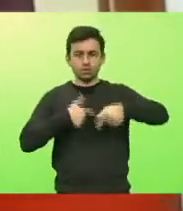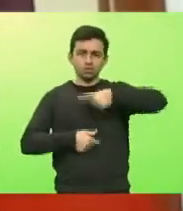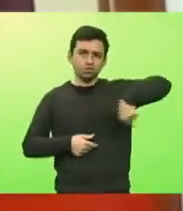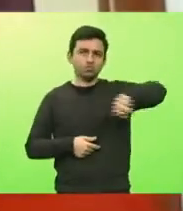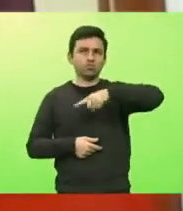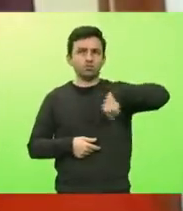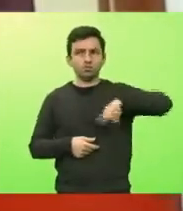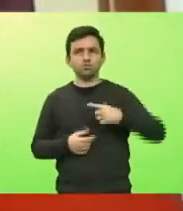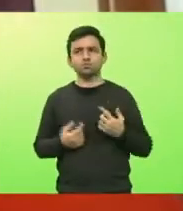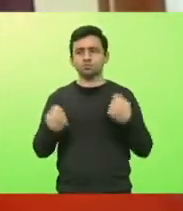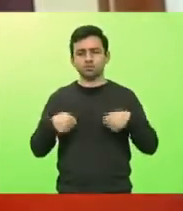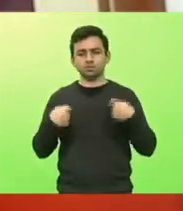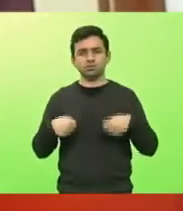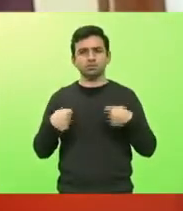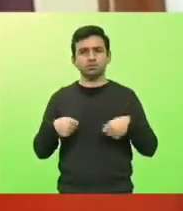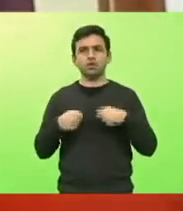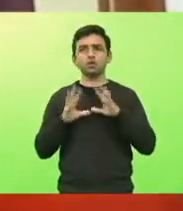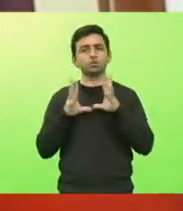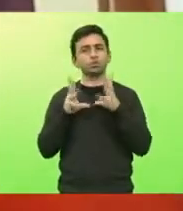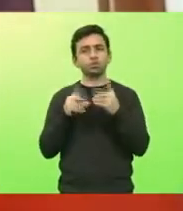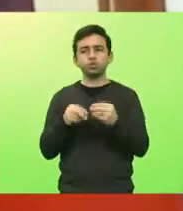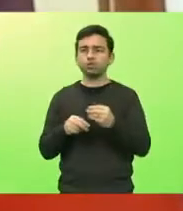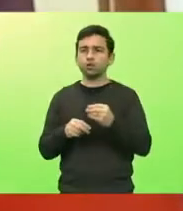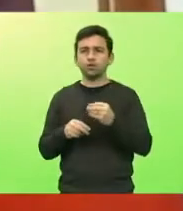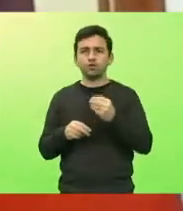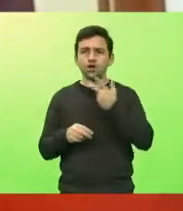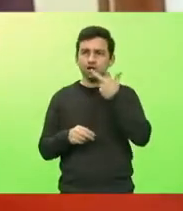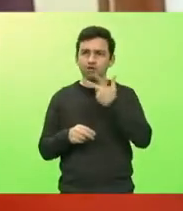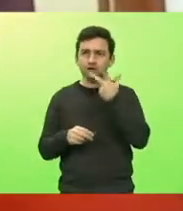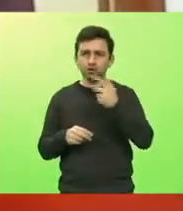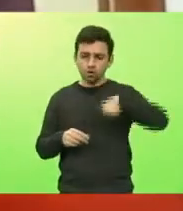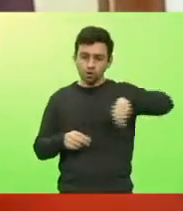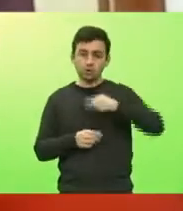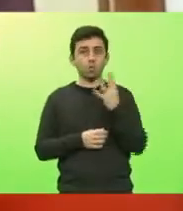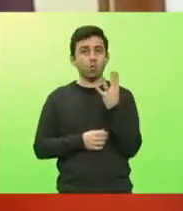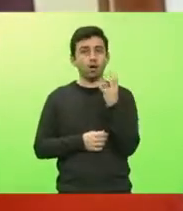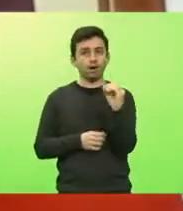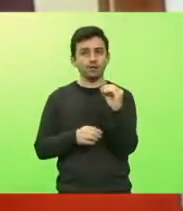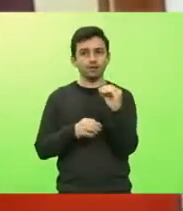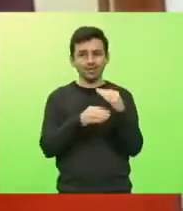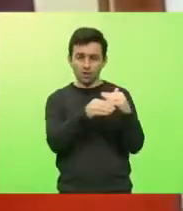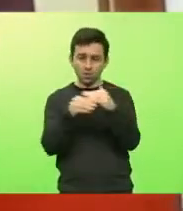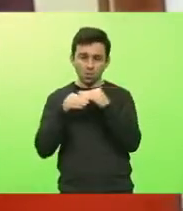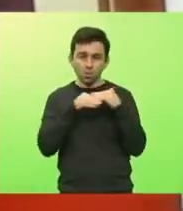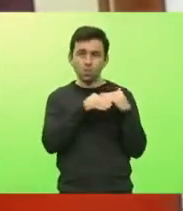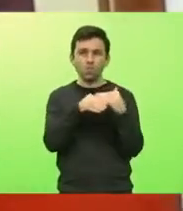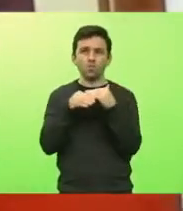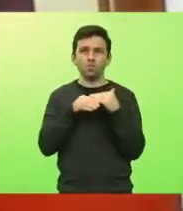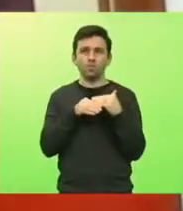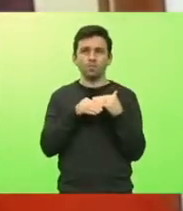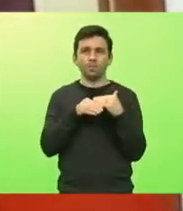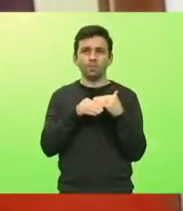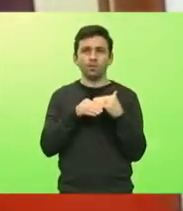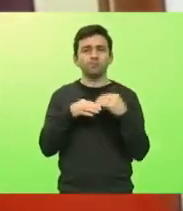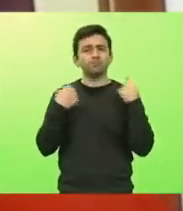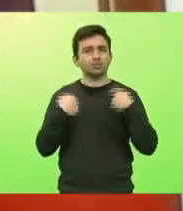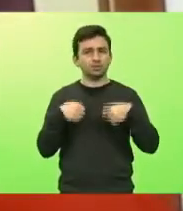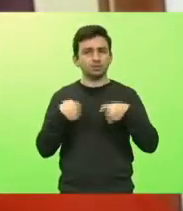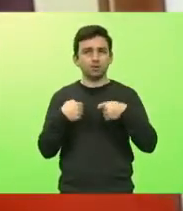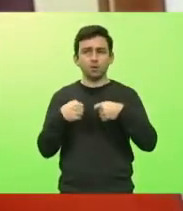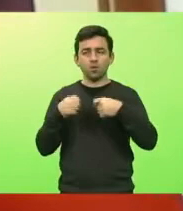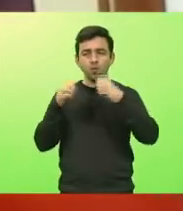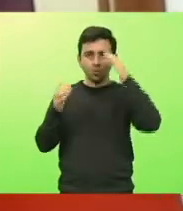que colocar todos para falar o nosso 40 a mesma língua e que todos sigam as recomendações